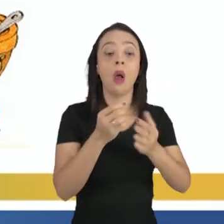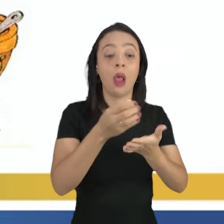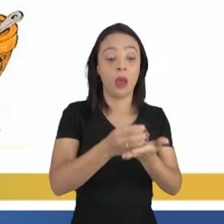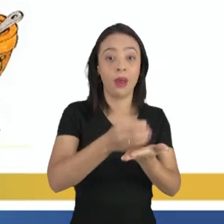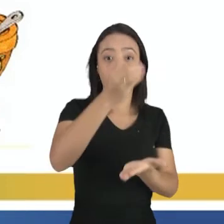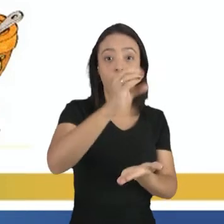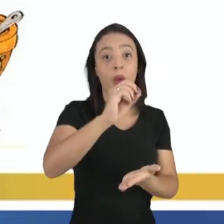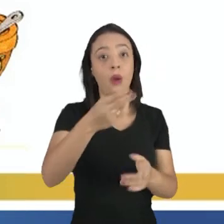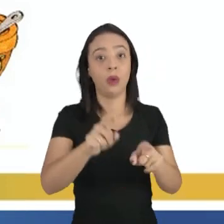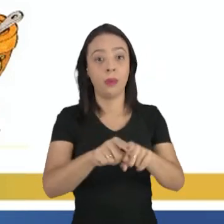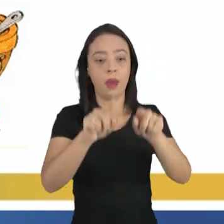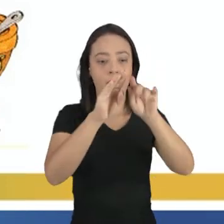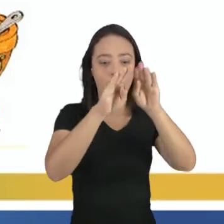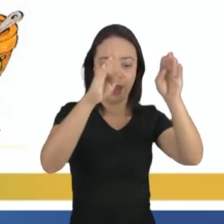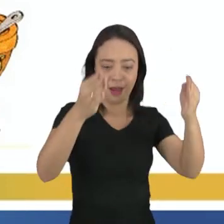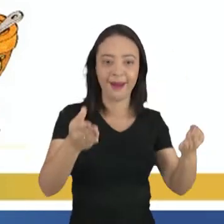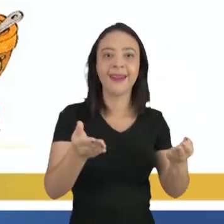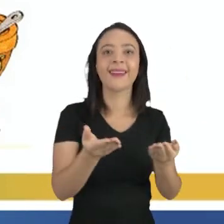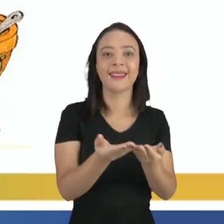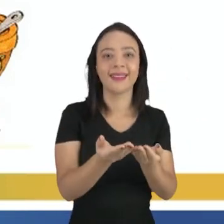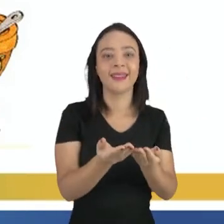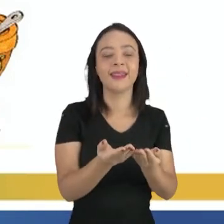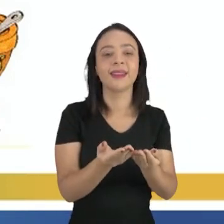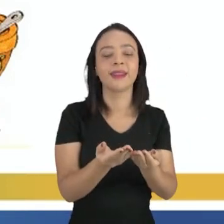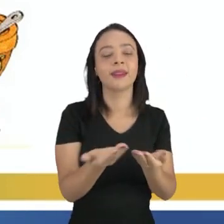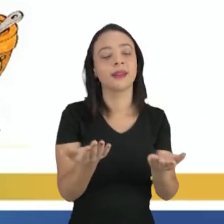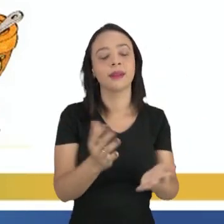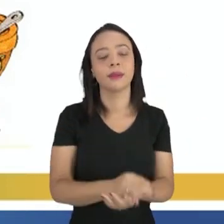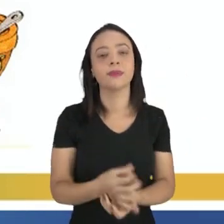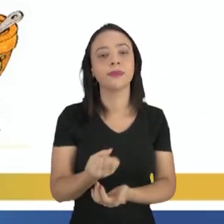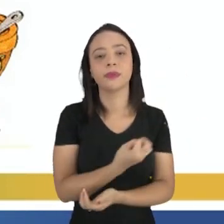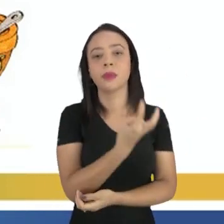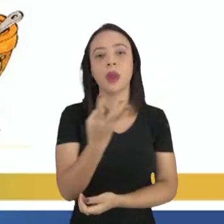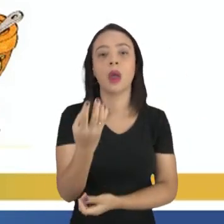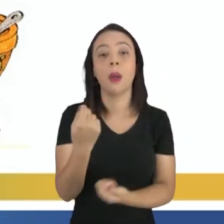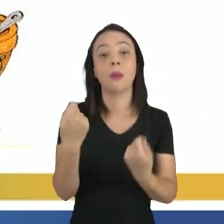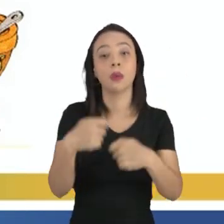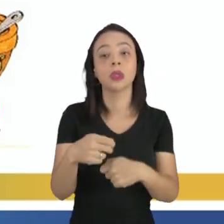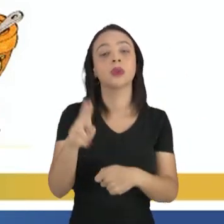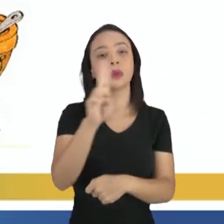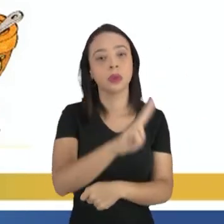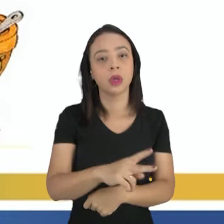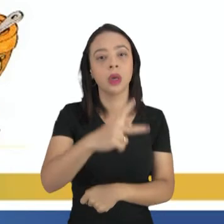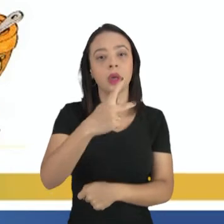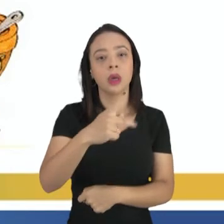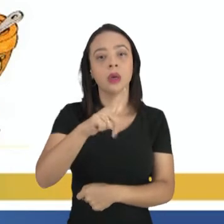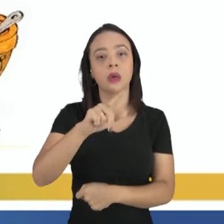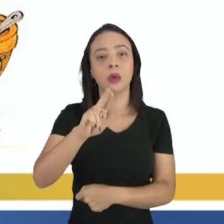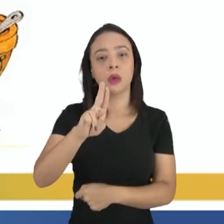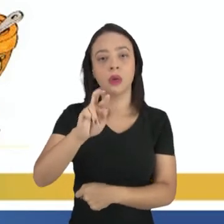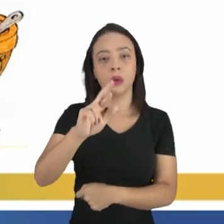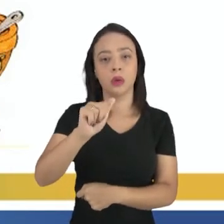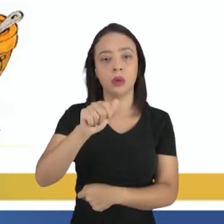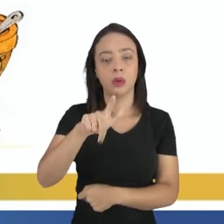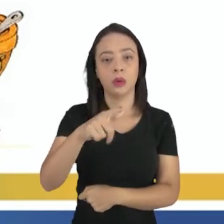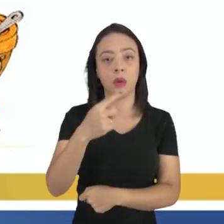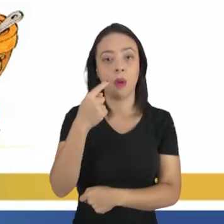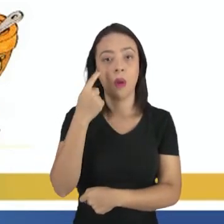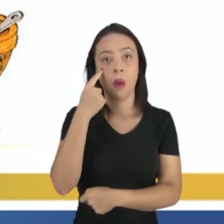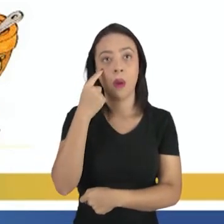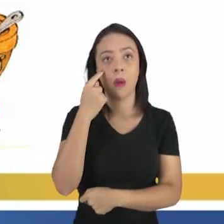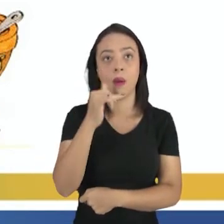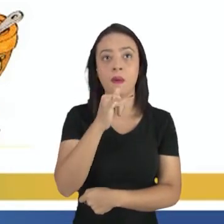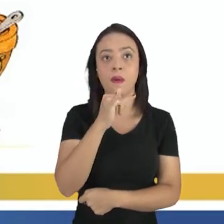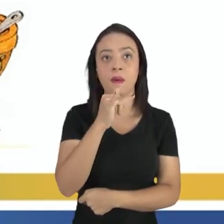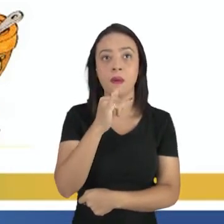a caixinha longa-vida e esses quantificadores que a gente coloca no plural. Então, observem aí o exemplo na tela com vocês aí.